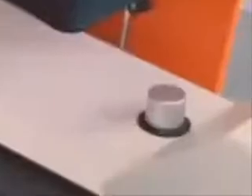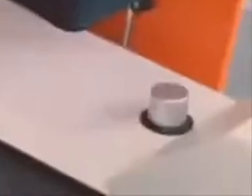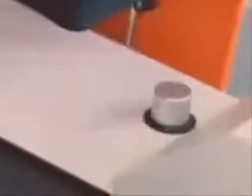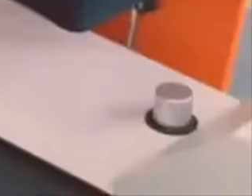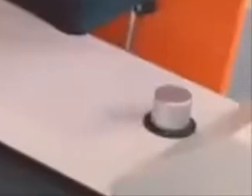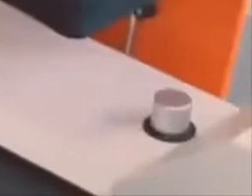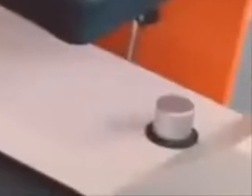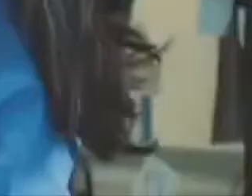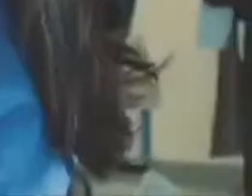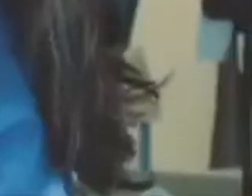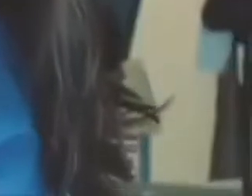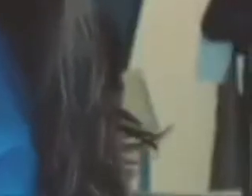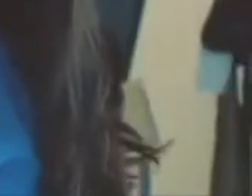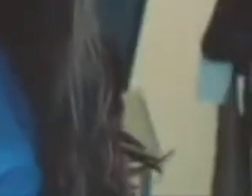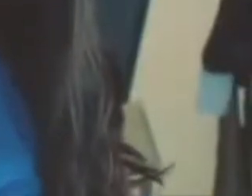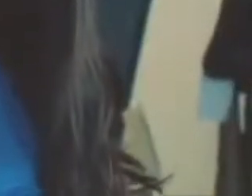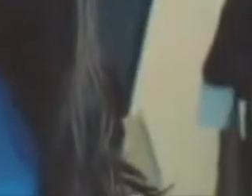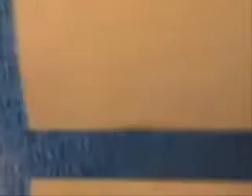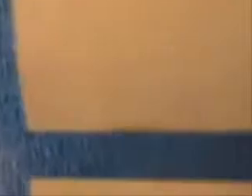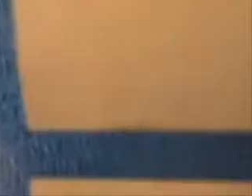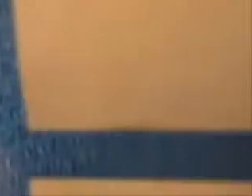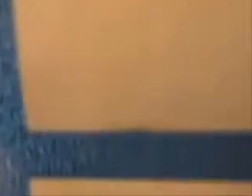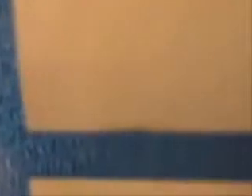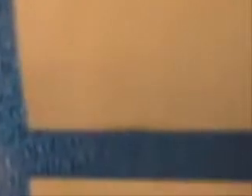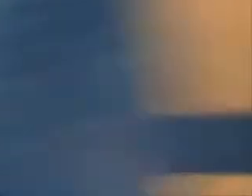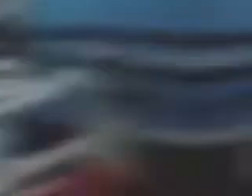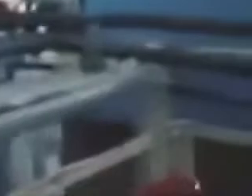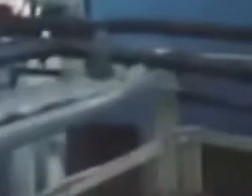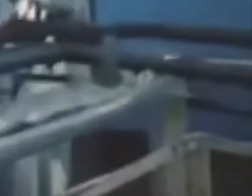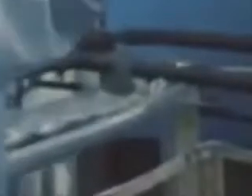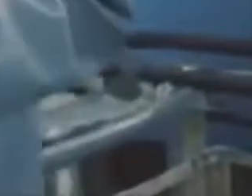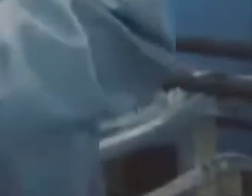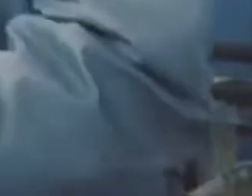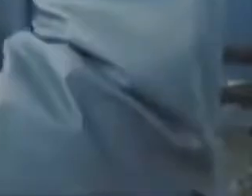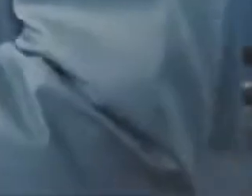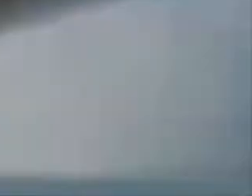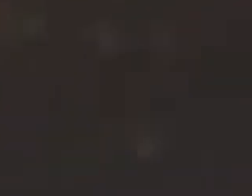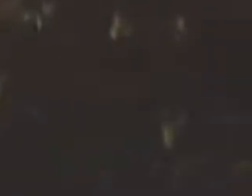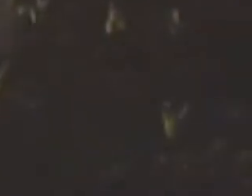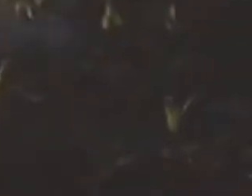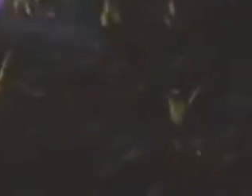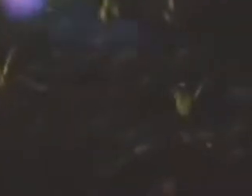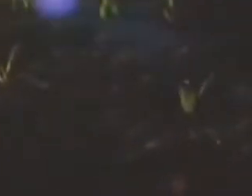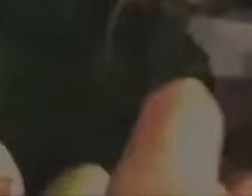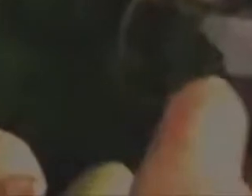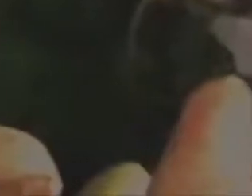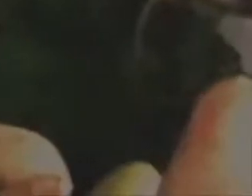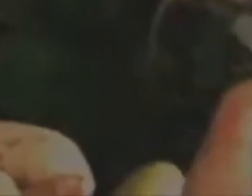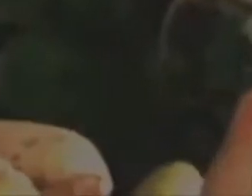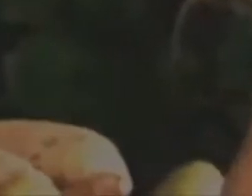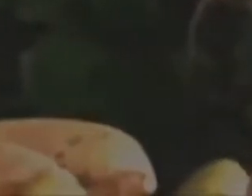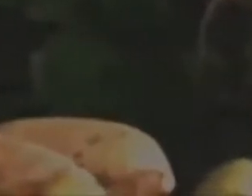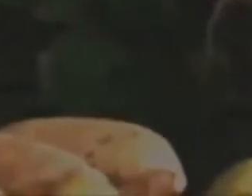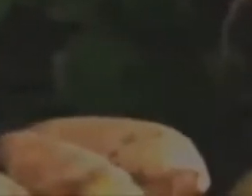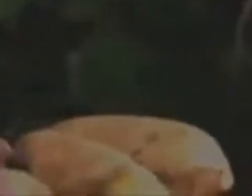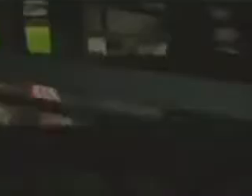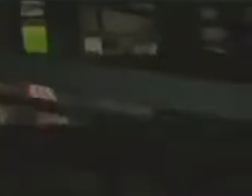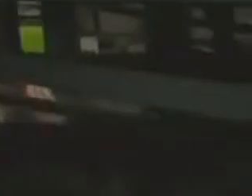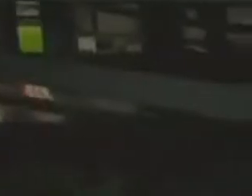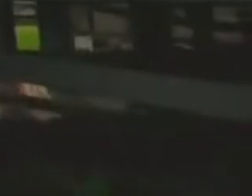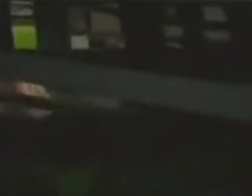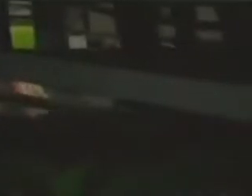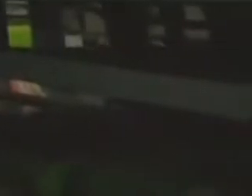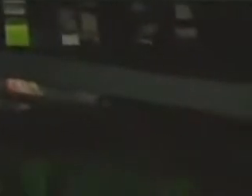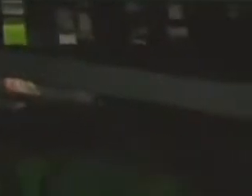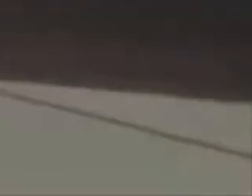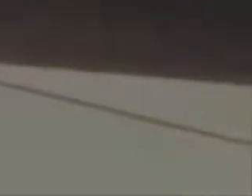inquietas, projetos desafiadores e diversos, de startup a grandes empresas. Tudo isso é possível